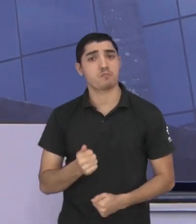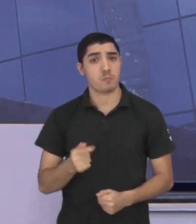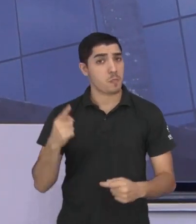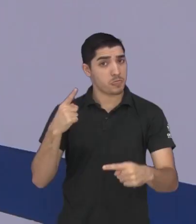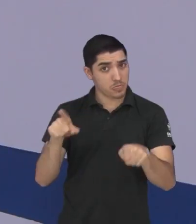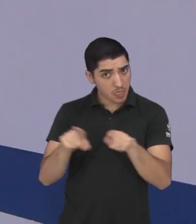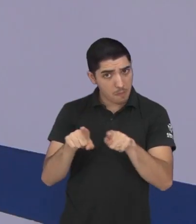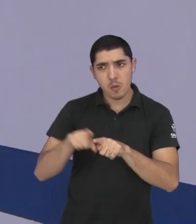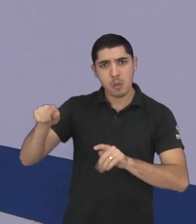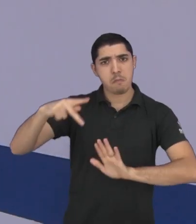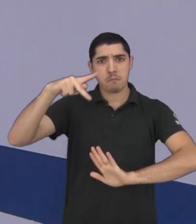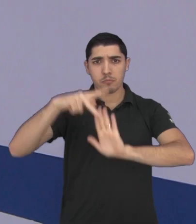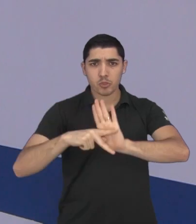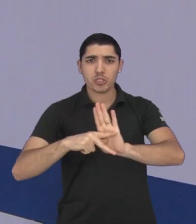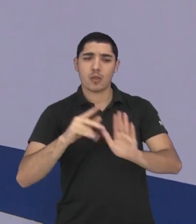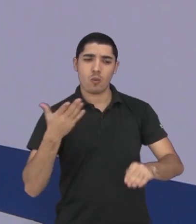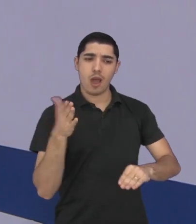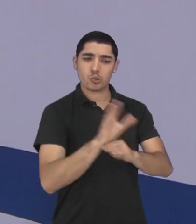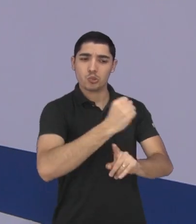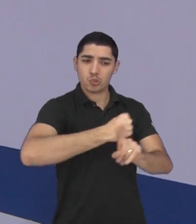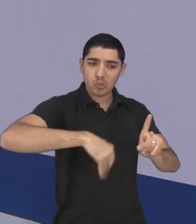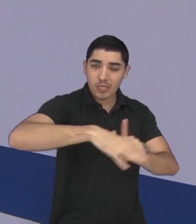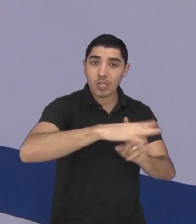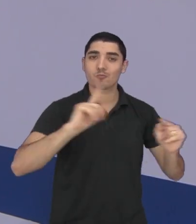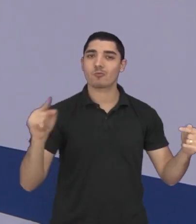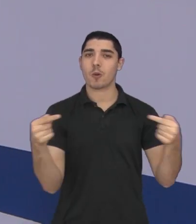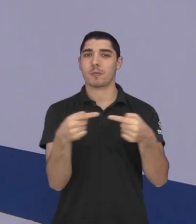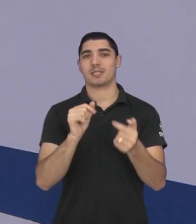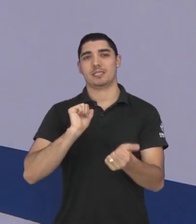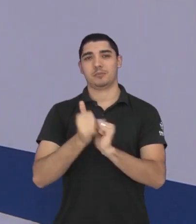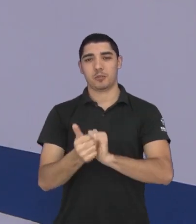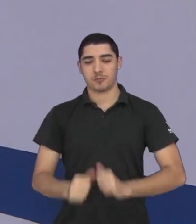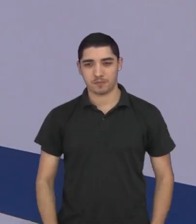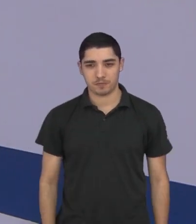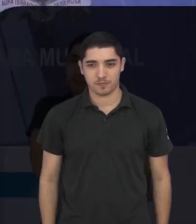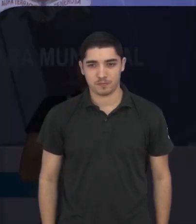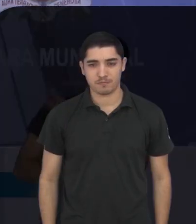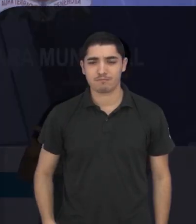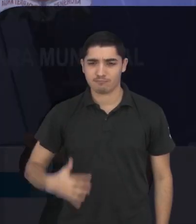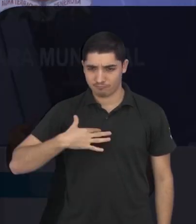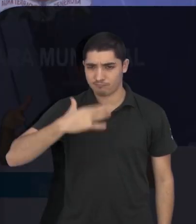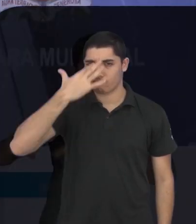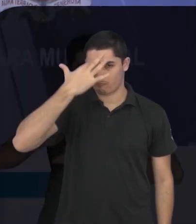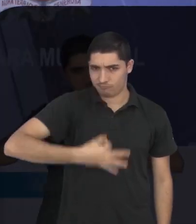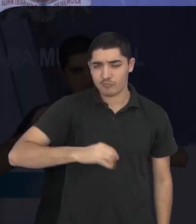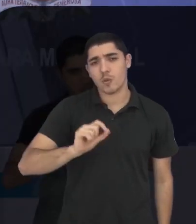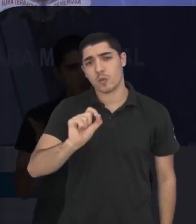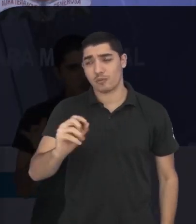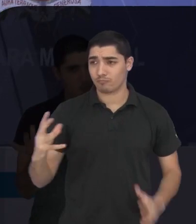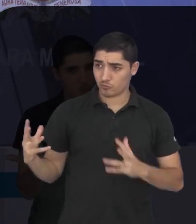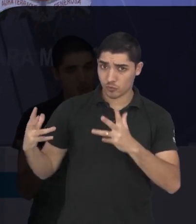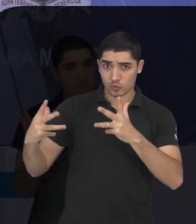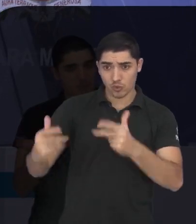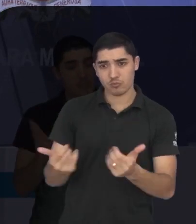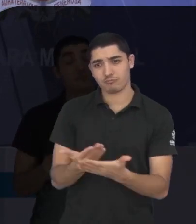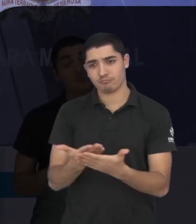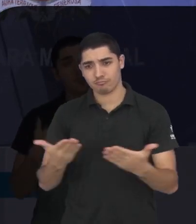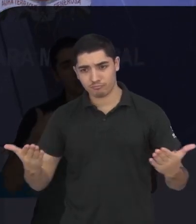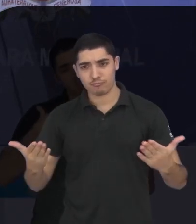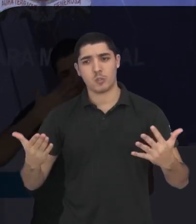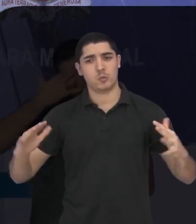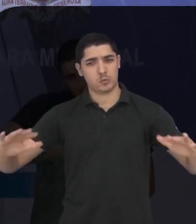ciclovia. Segundo Renato, a área ficou muito próxima dos veículos e, pela falta de sinalização, foram registrados até